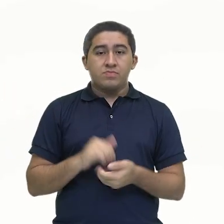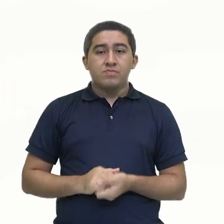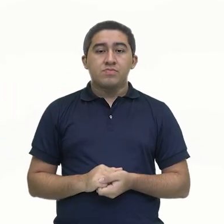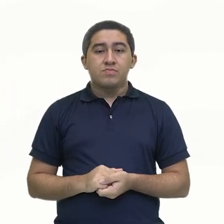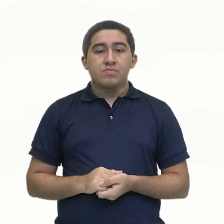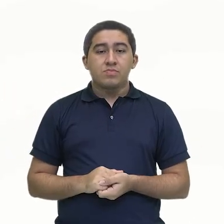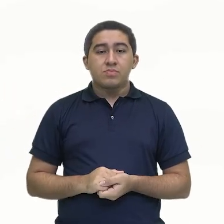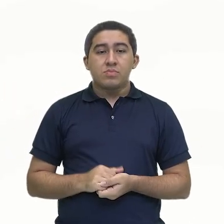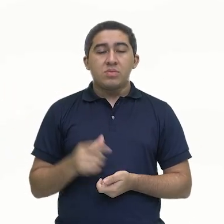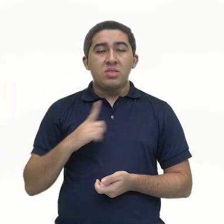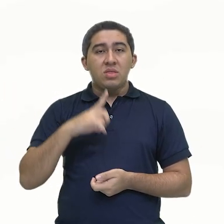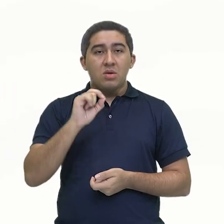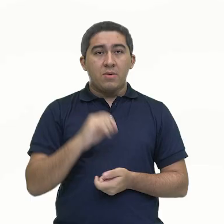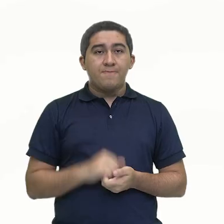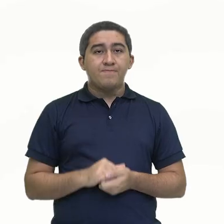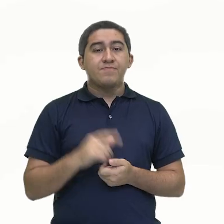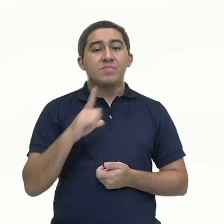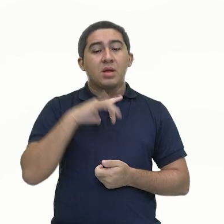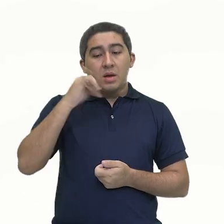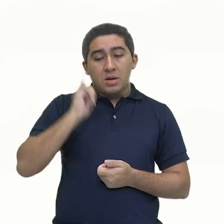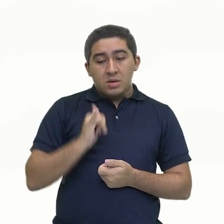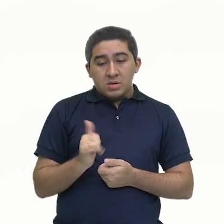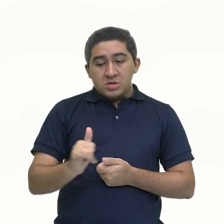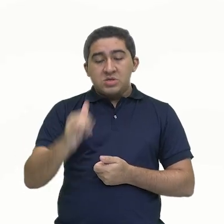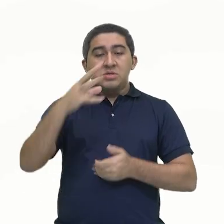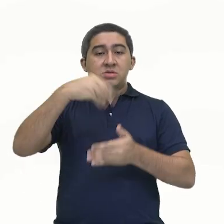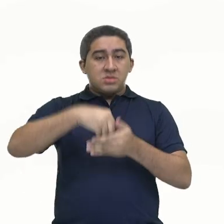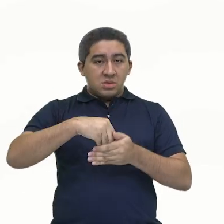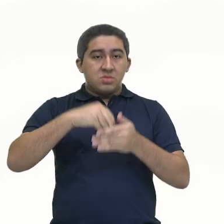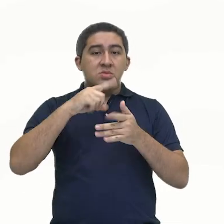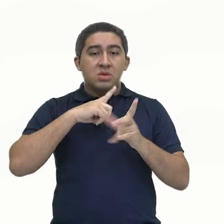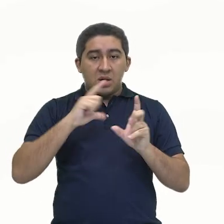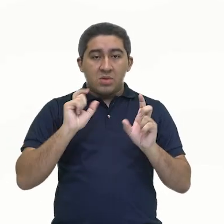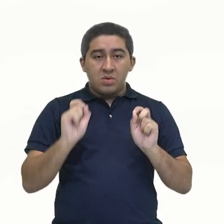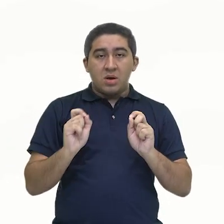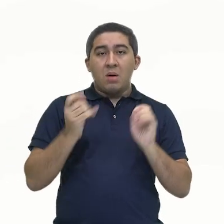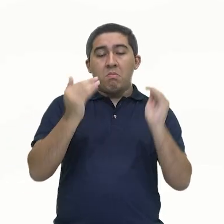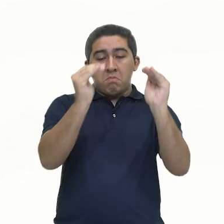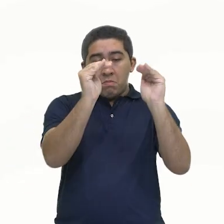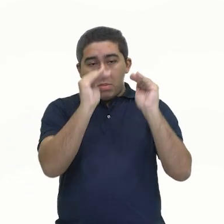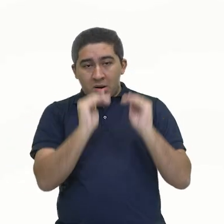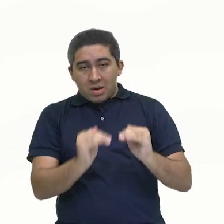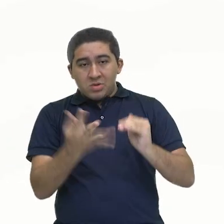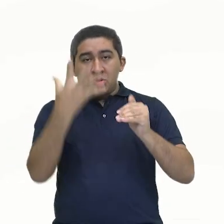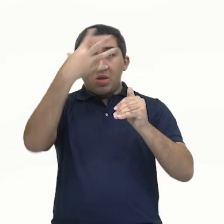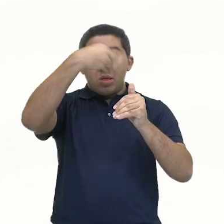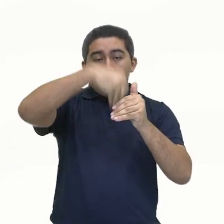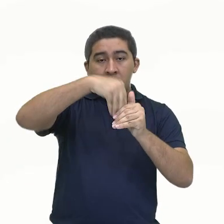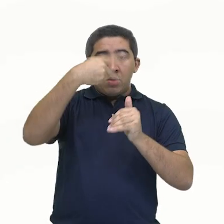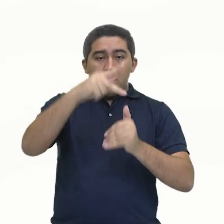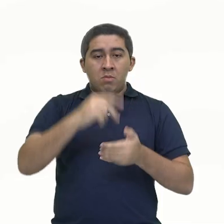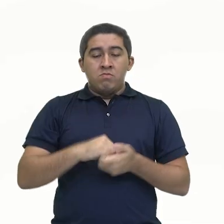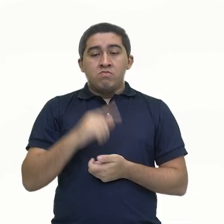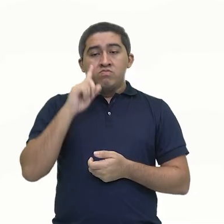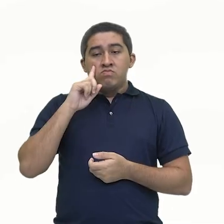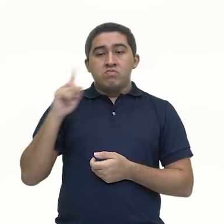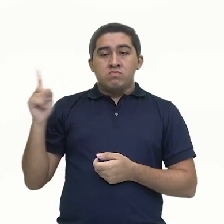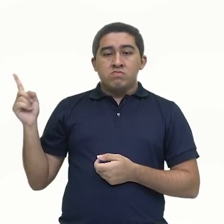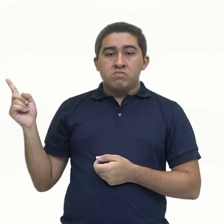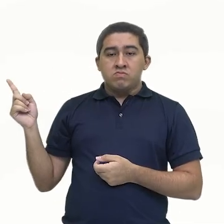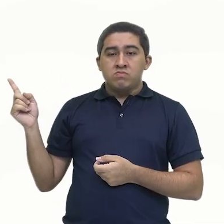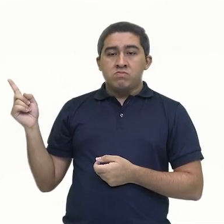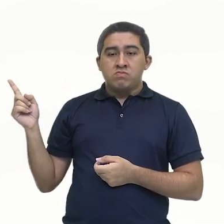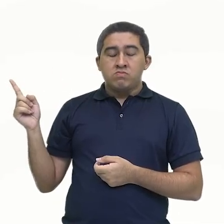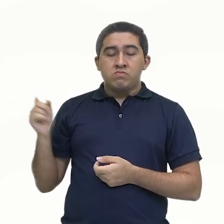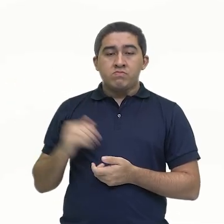ficar em subníveis de energia. Esses daqui são os níveis de energia, que vão de 1, vou até anotar aqui,